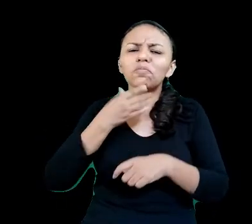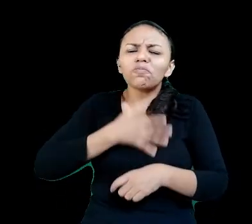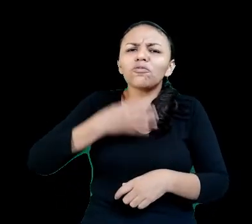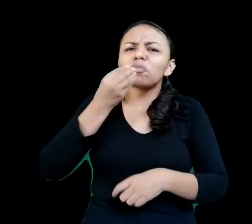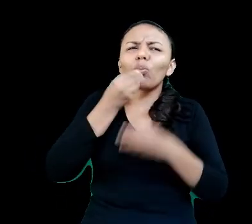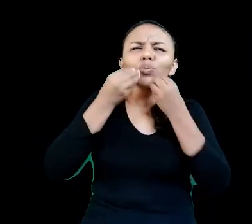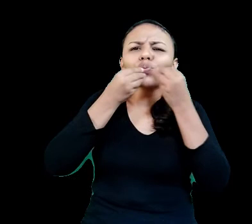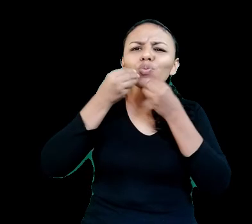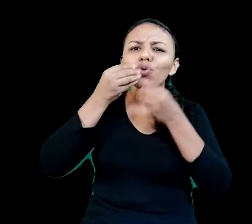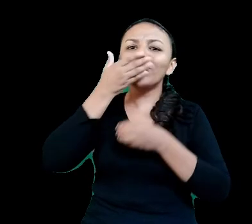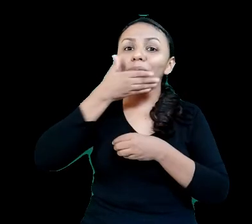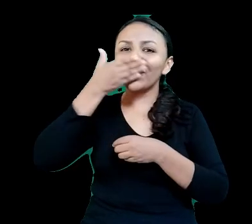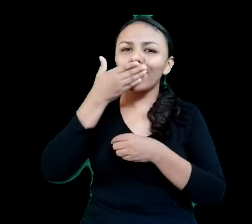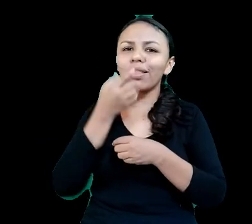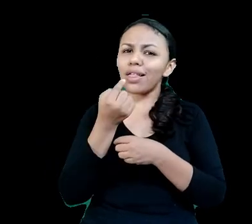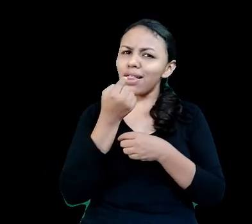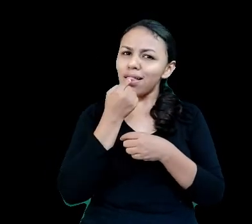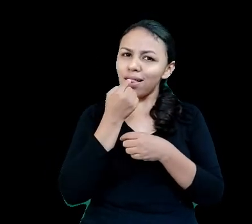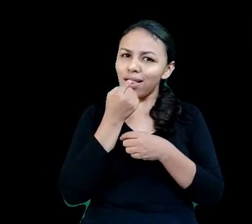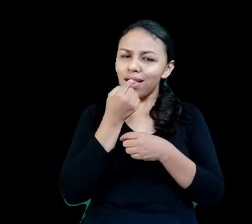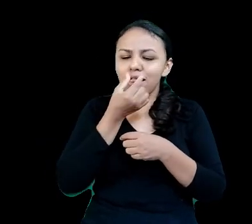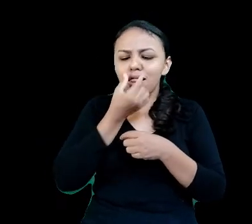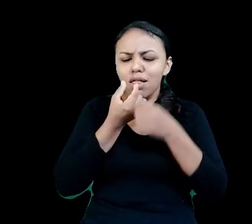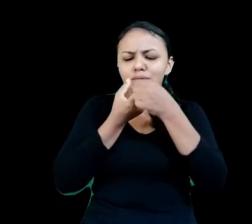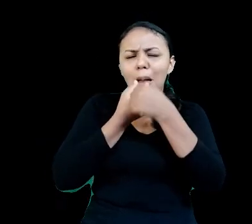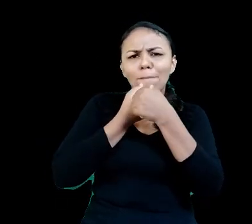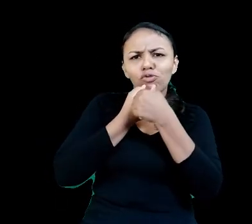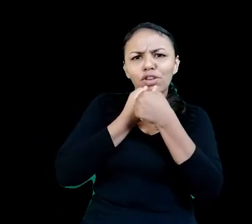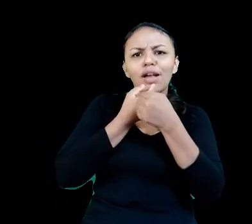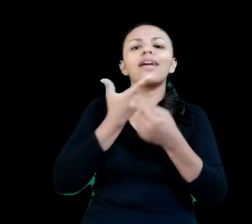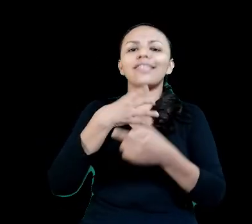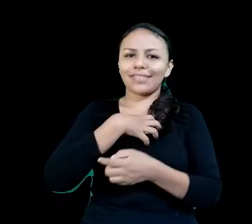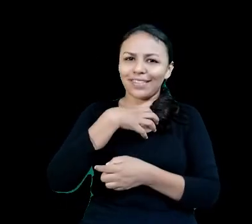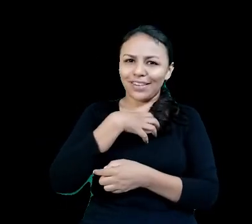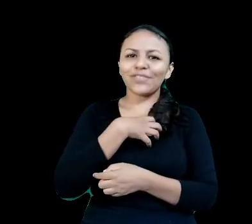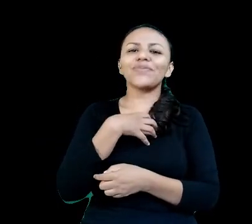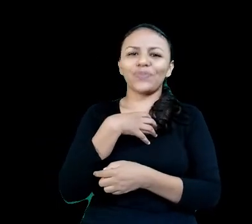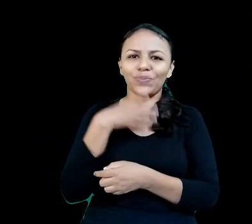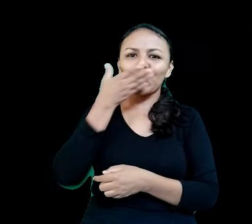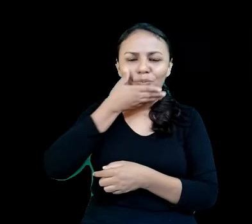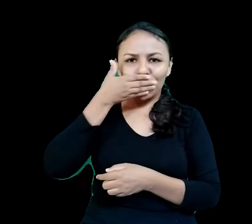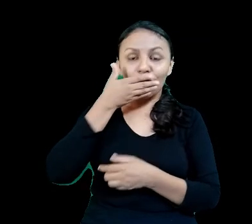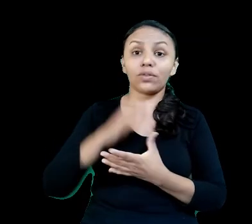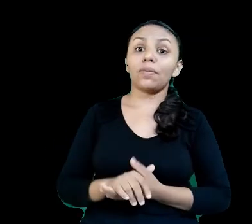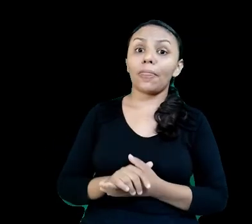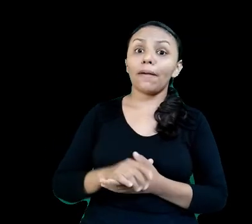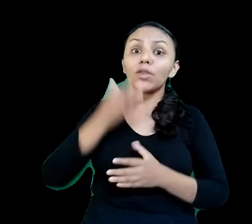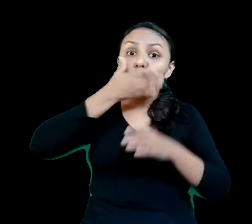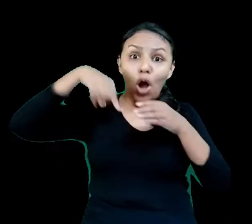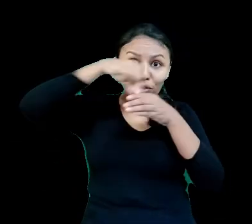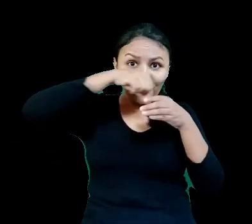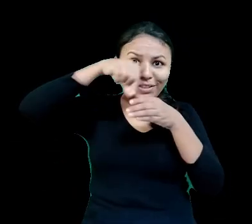doce. É justamente na ponta da língua que nós temos essa percepção para o doce. E o adoçante, ele atua também